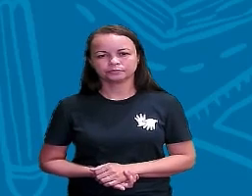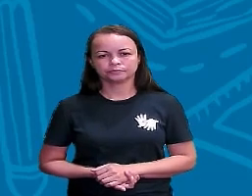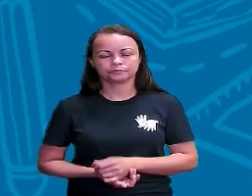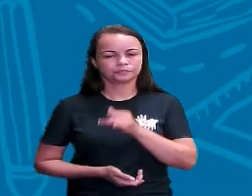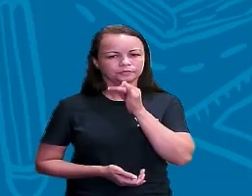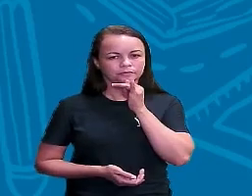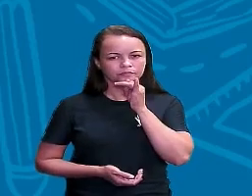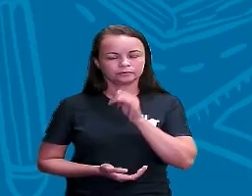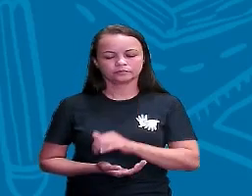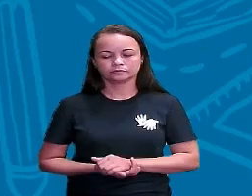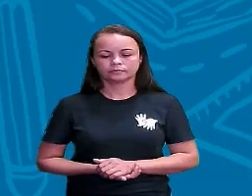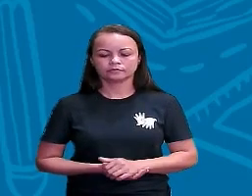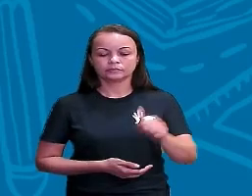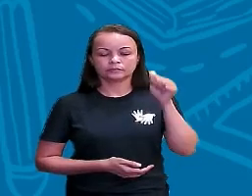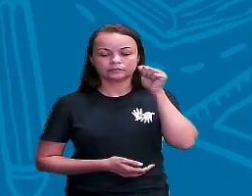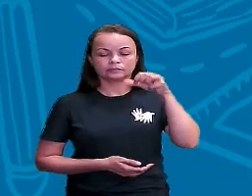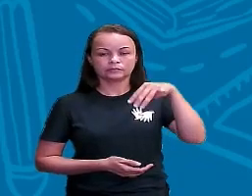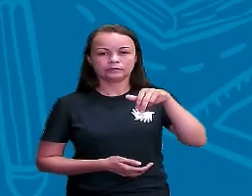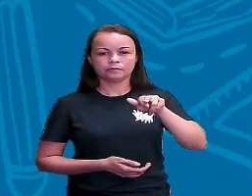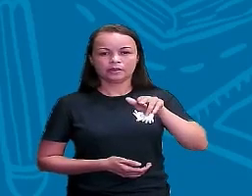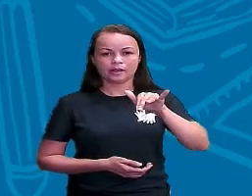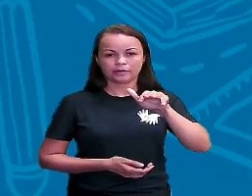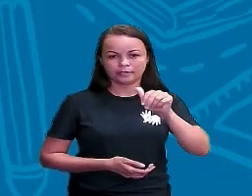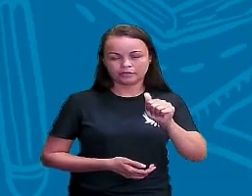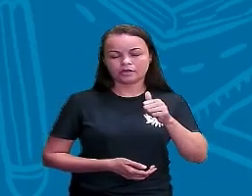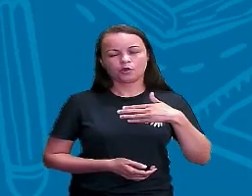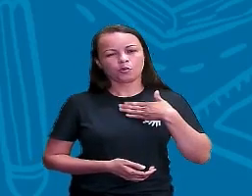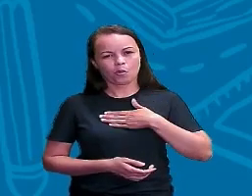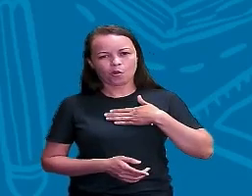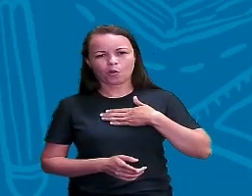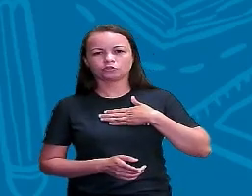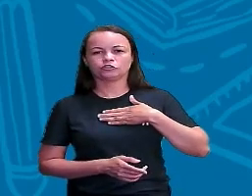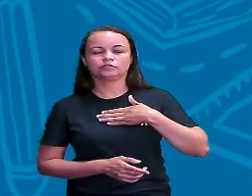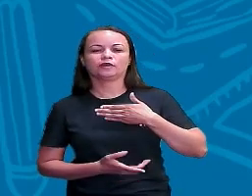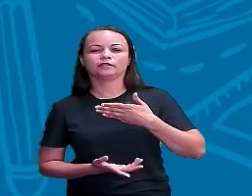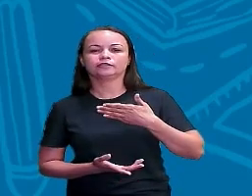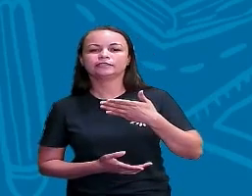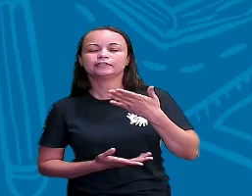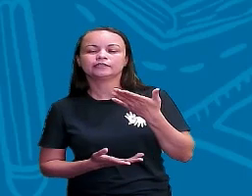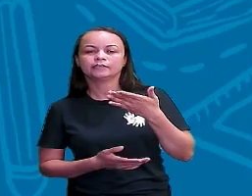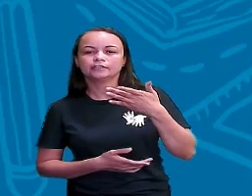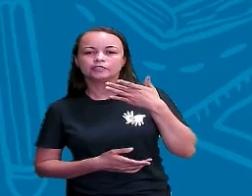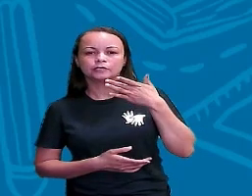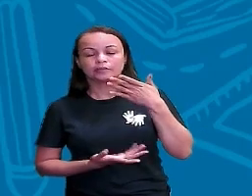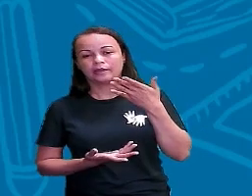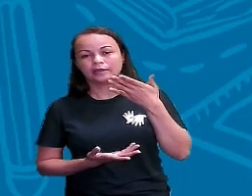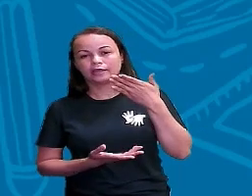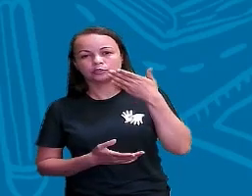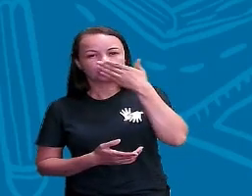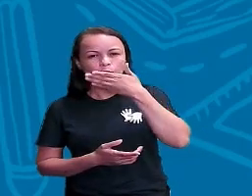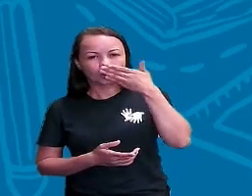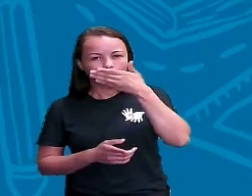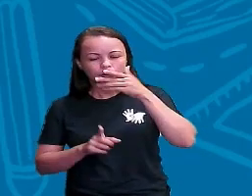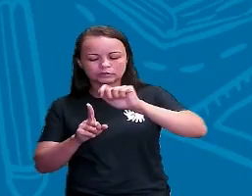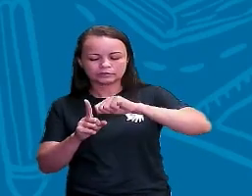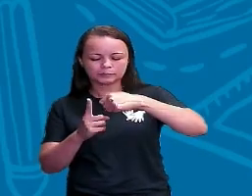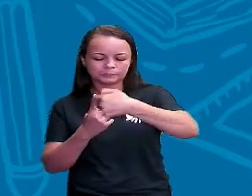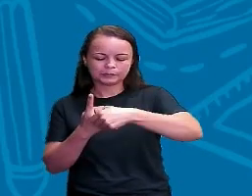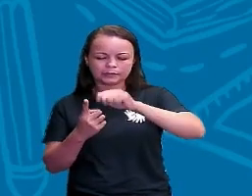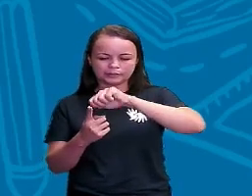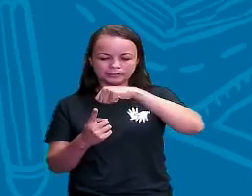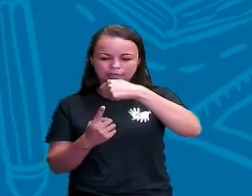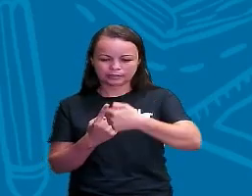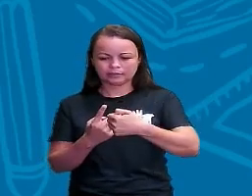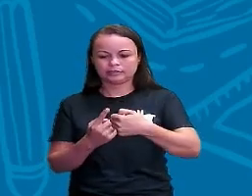Por exemplo, Maria gosta de doce de banana. Então, esse doce em negrito aí está no